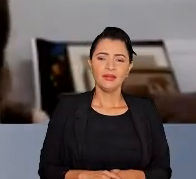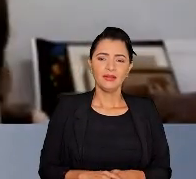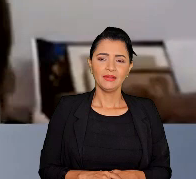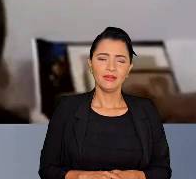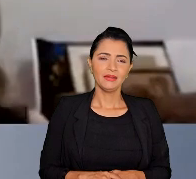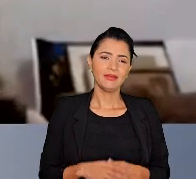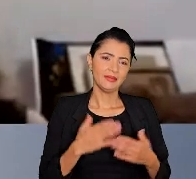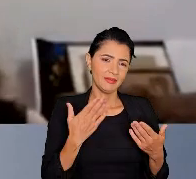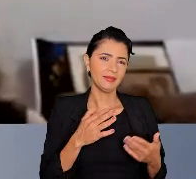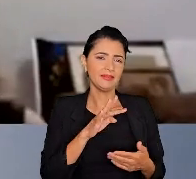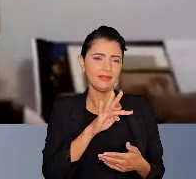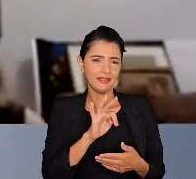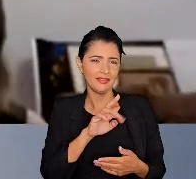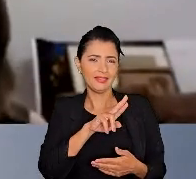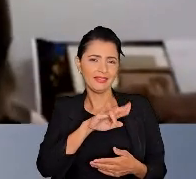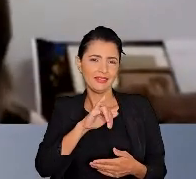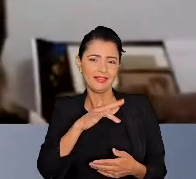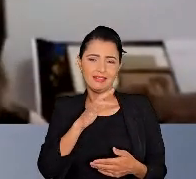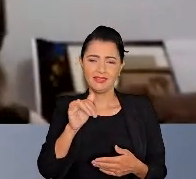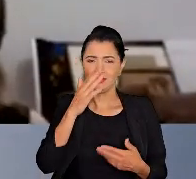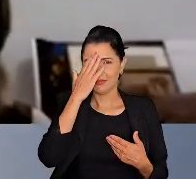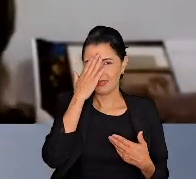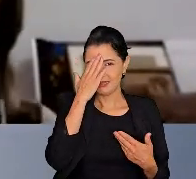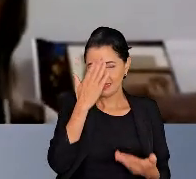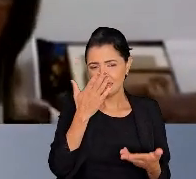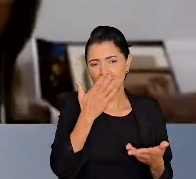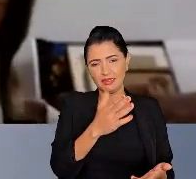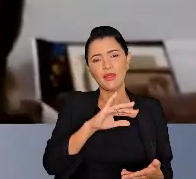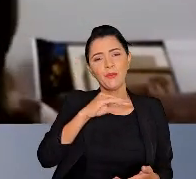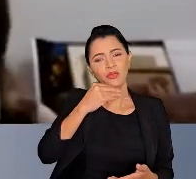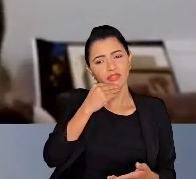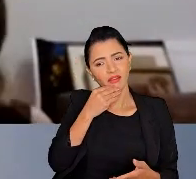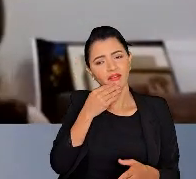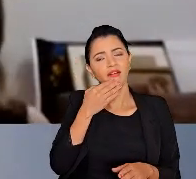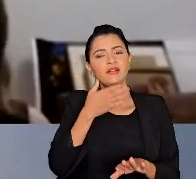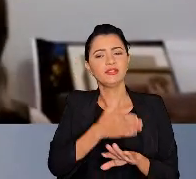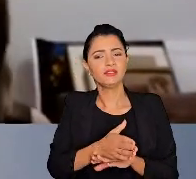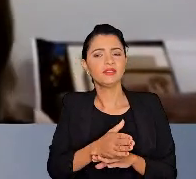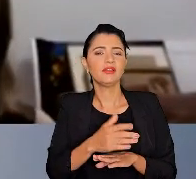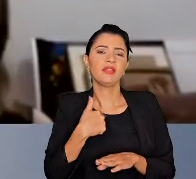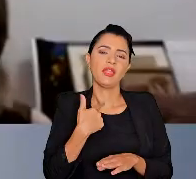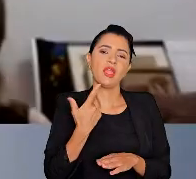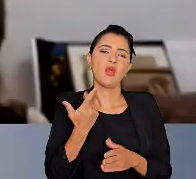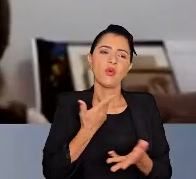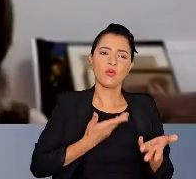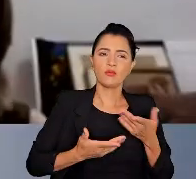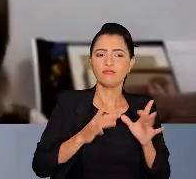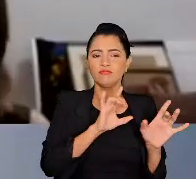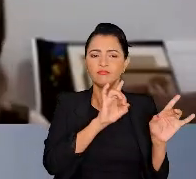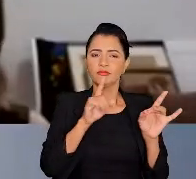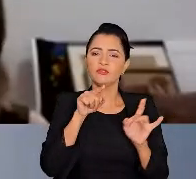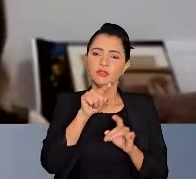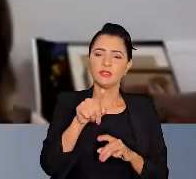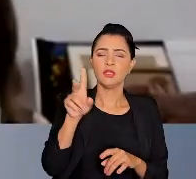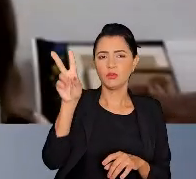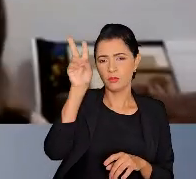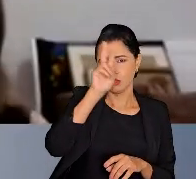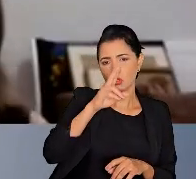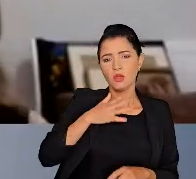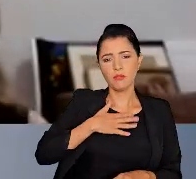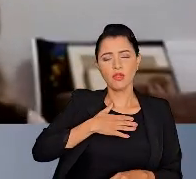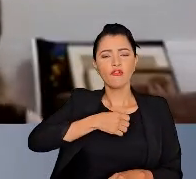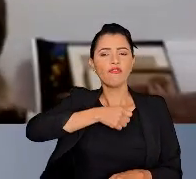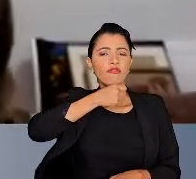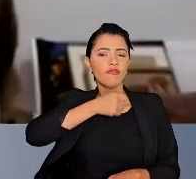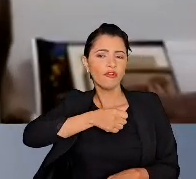Doutora Terezinha, gostaria de agradecer imensamente a oportunidade. E eu compartilhei aqui com vocês uma história realmente da minha avó, que